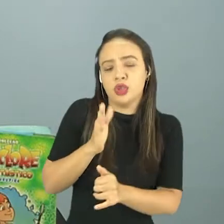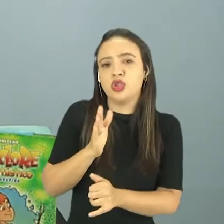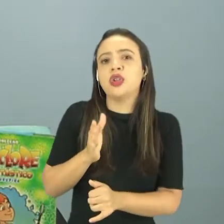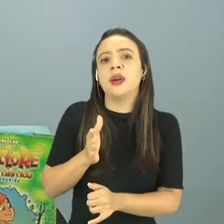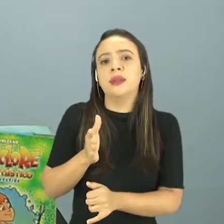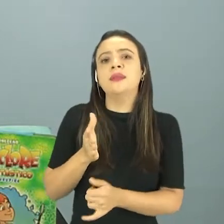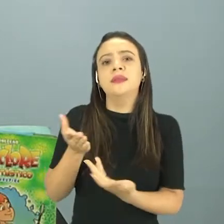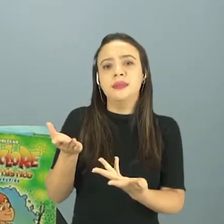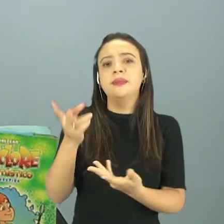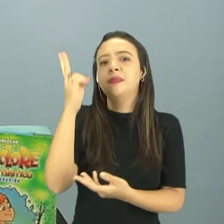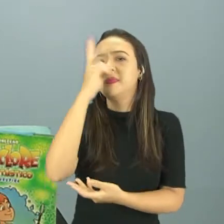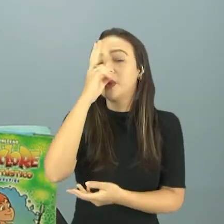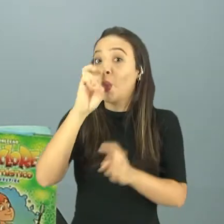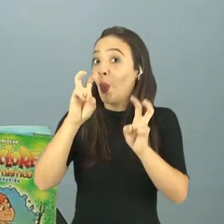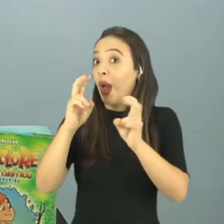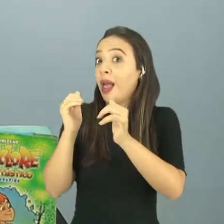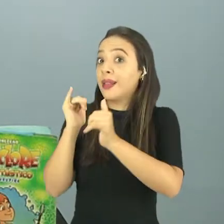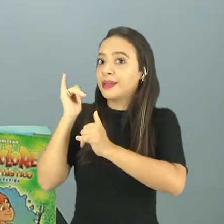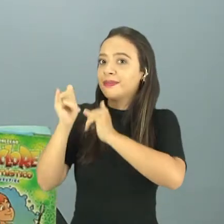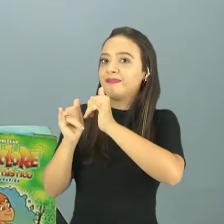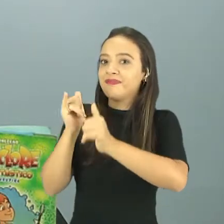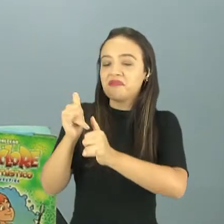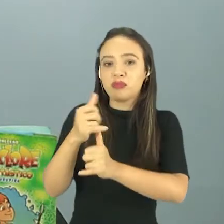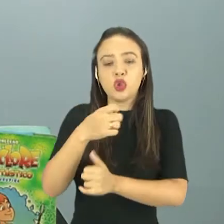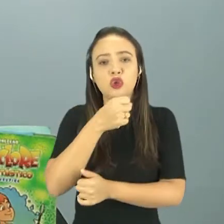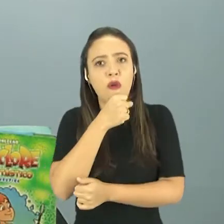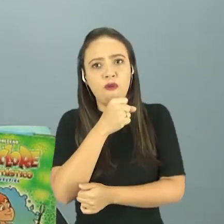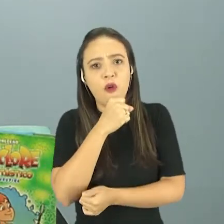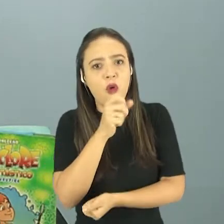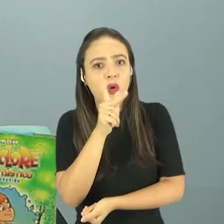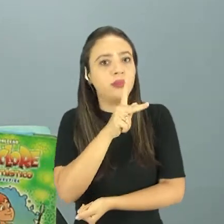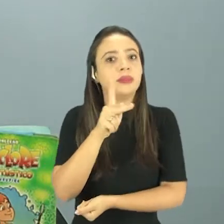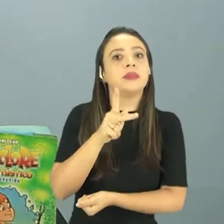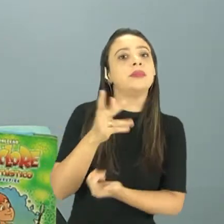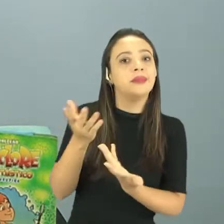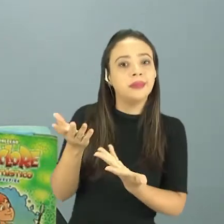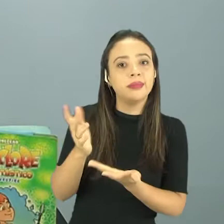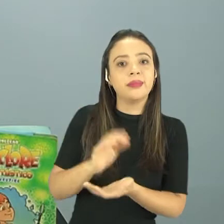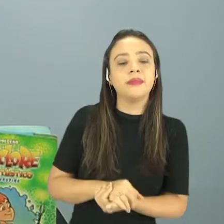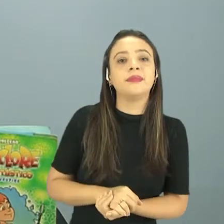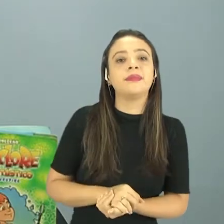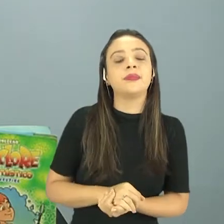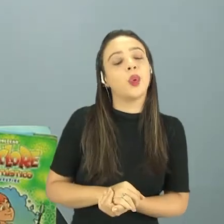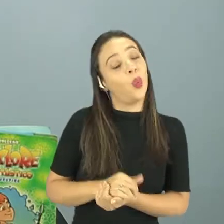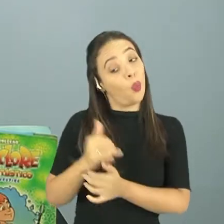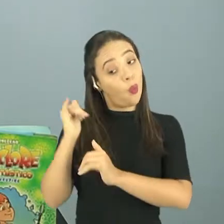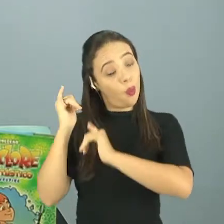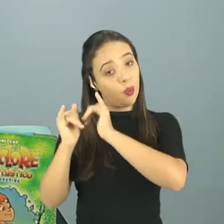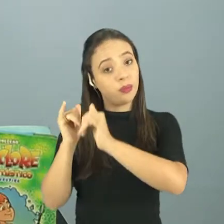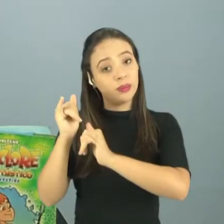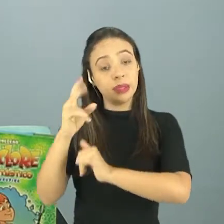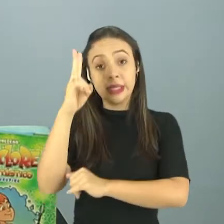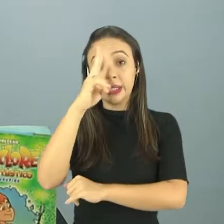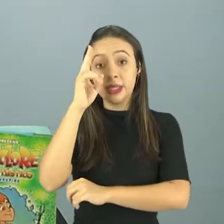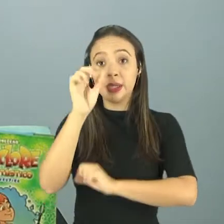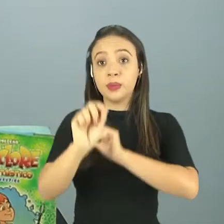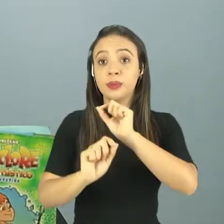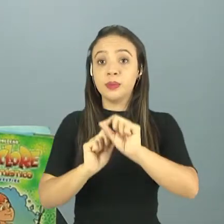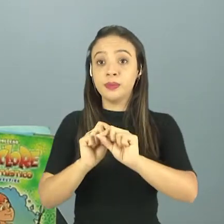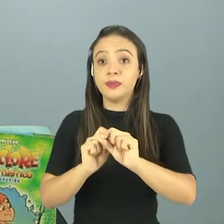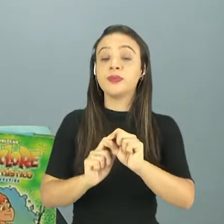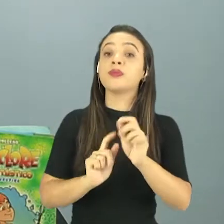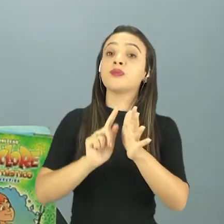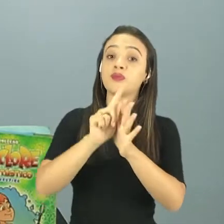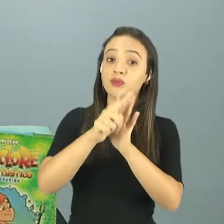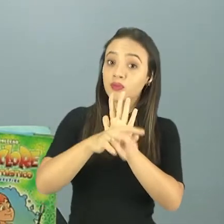alguma história a respeito de lendas, do seu avô, da sua professora, de alguém contando alguma lenda. Lembrando sobre esse gênero